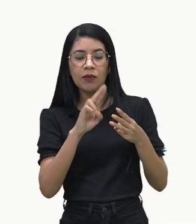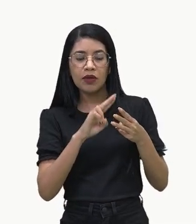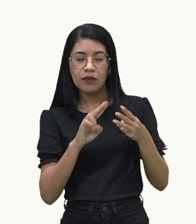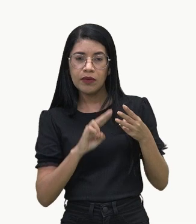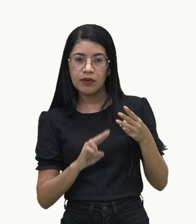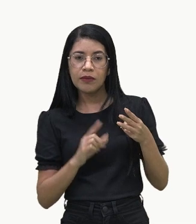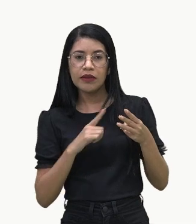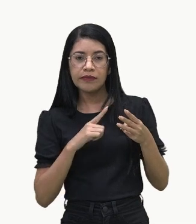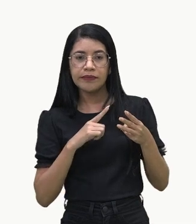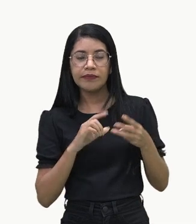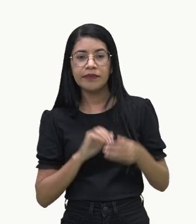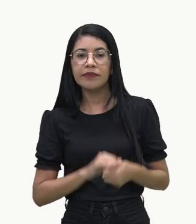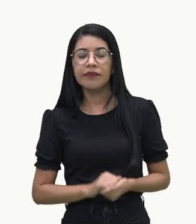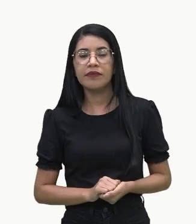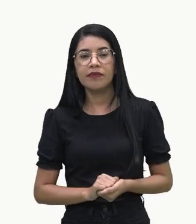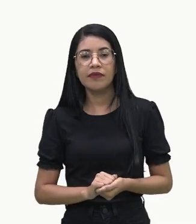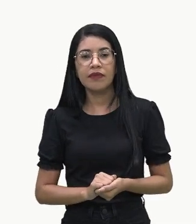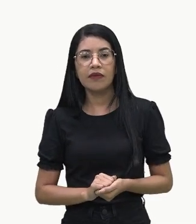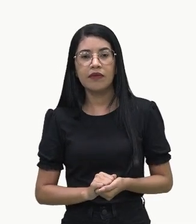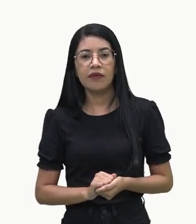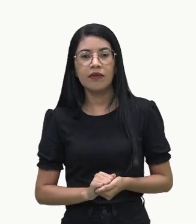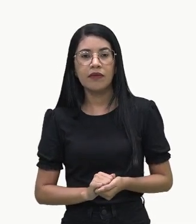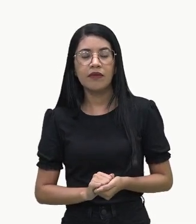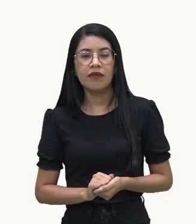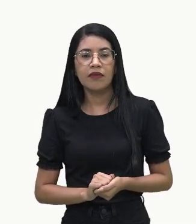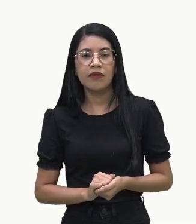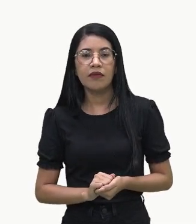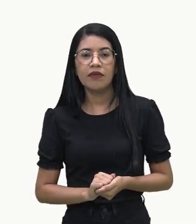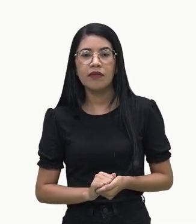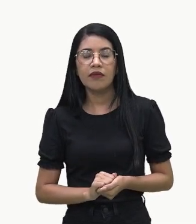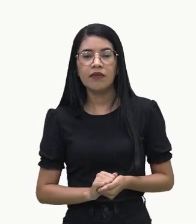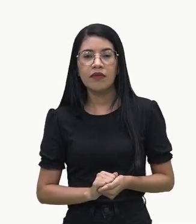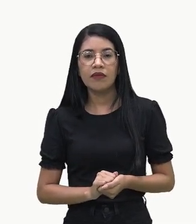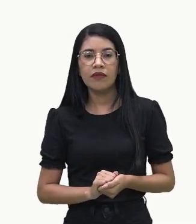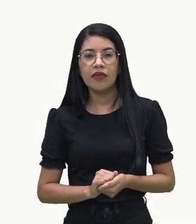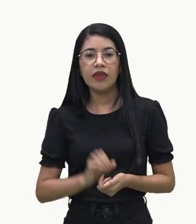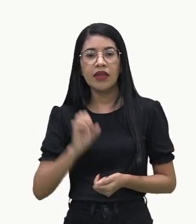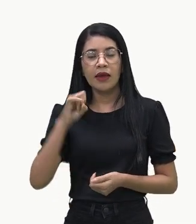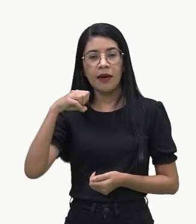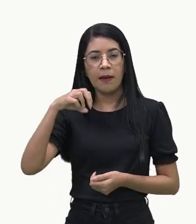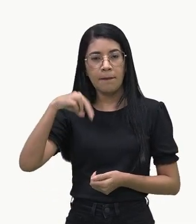específico. O que inicia é chamado de